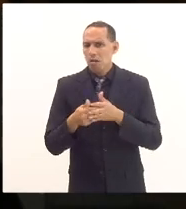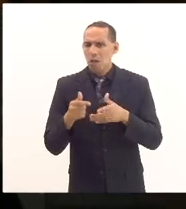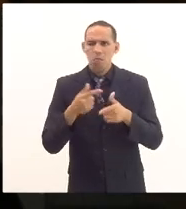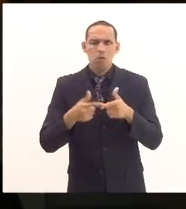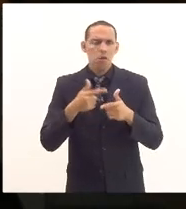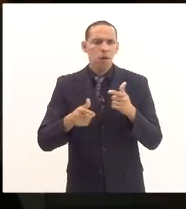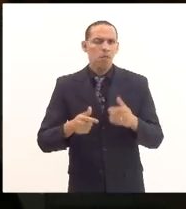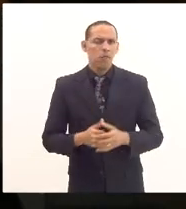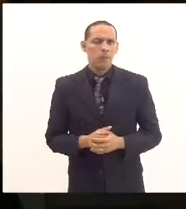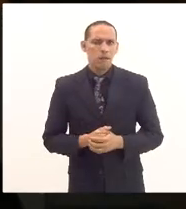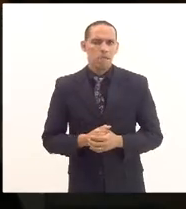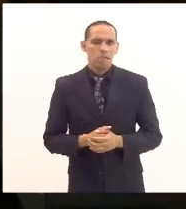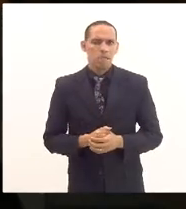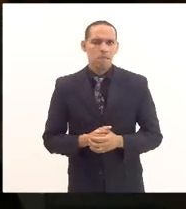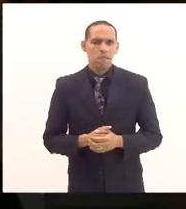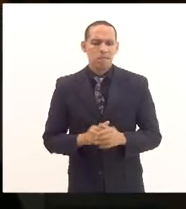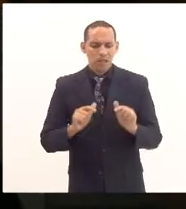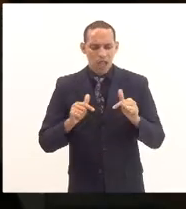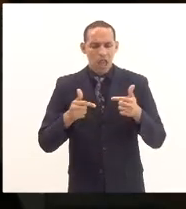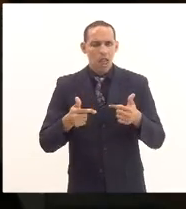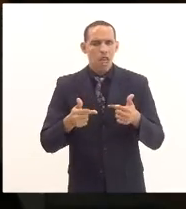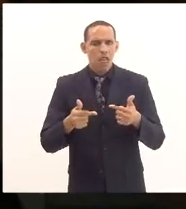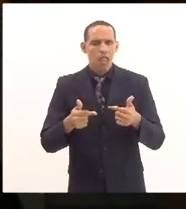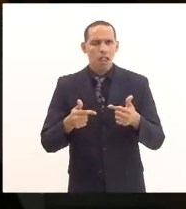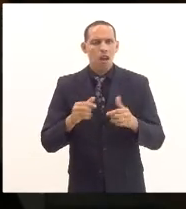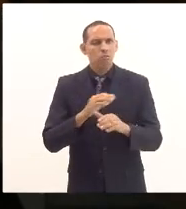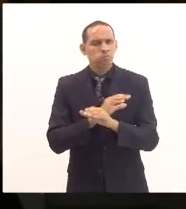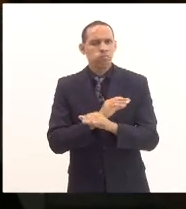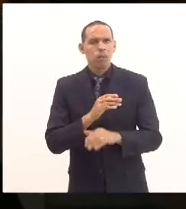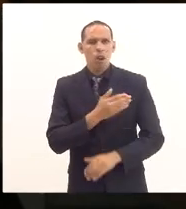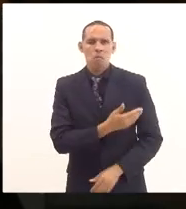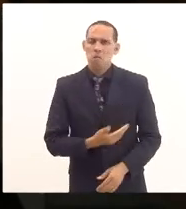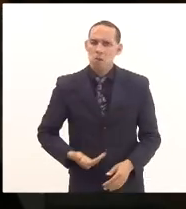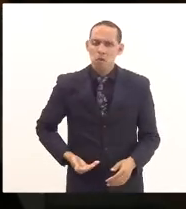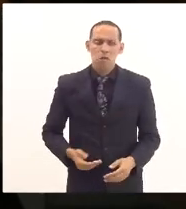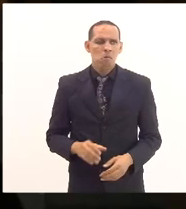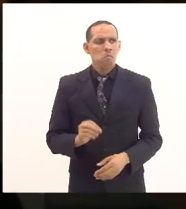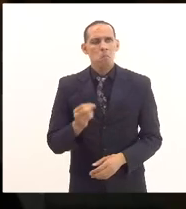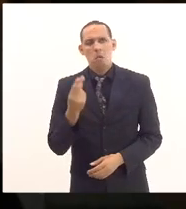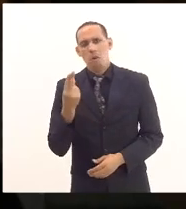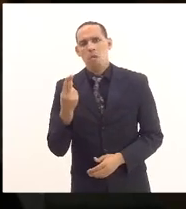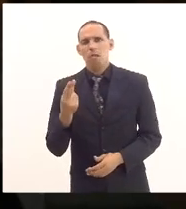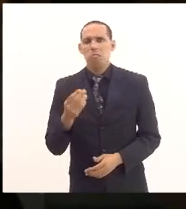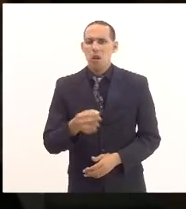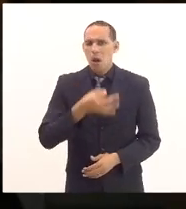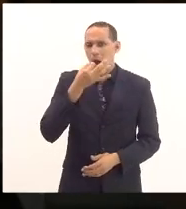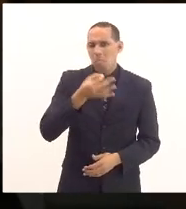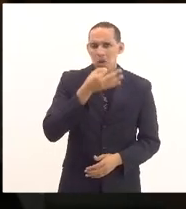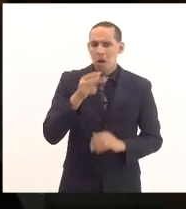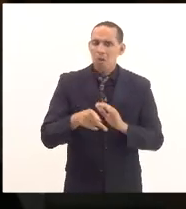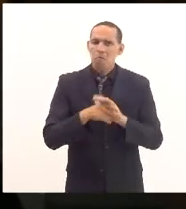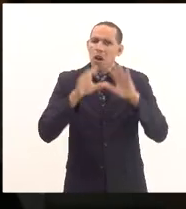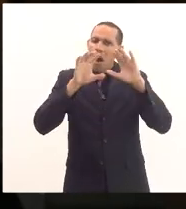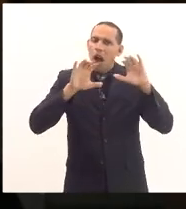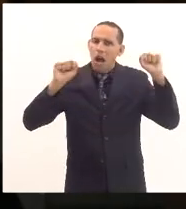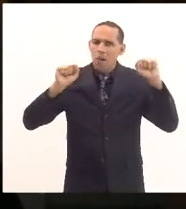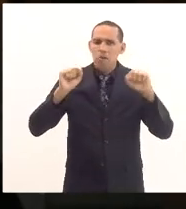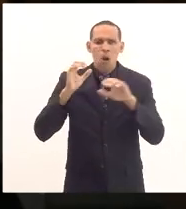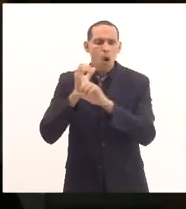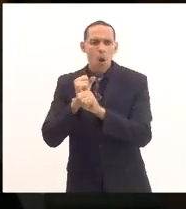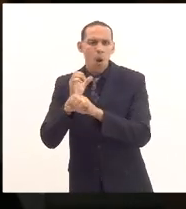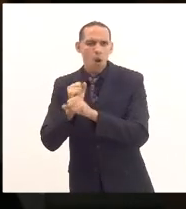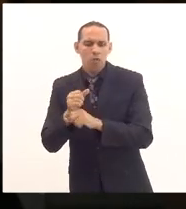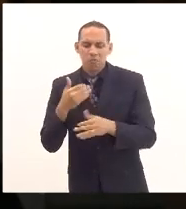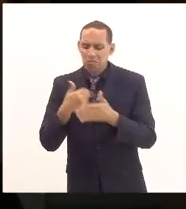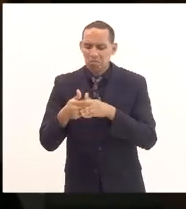problema de ações civis públicas, de pareceres dos tribunais de contas, seja